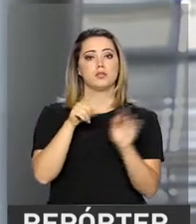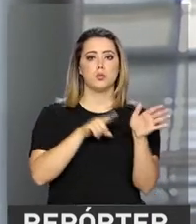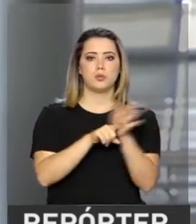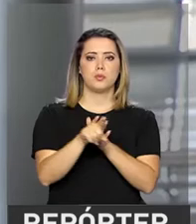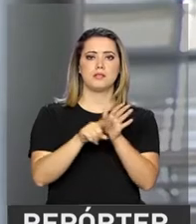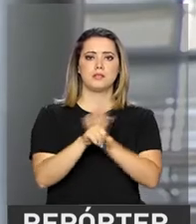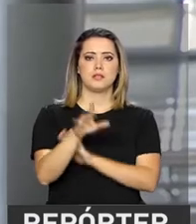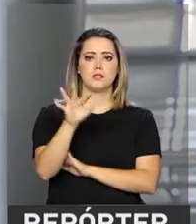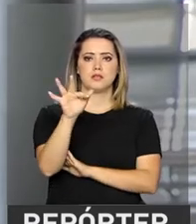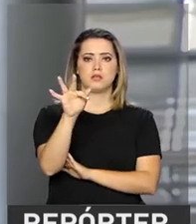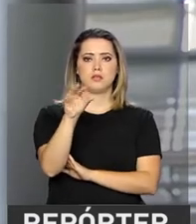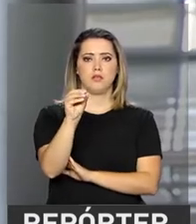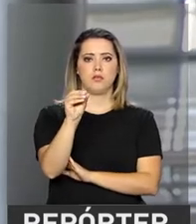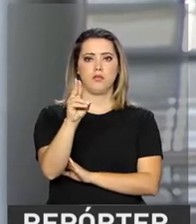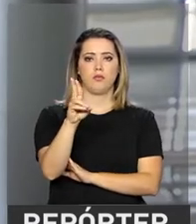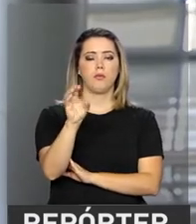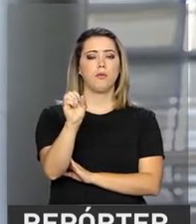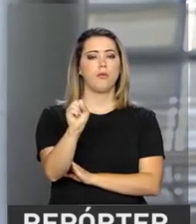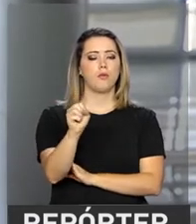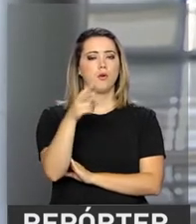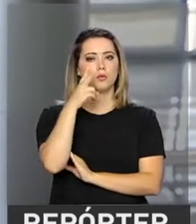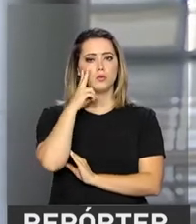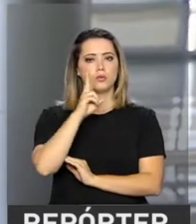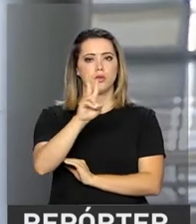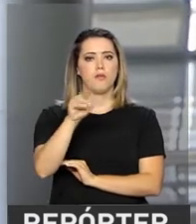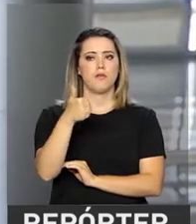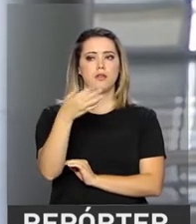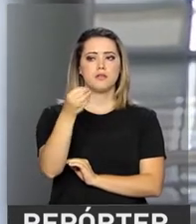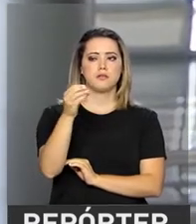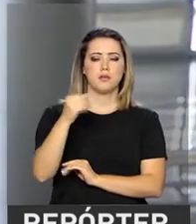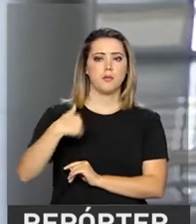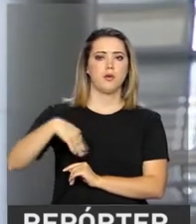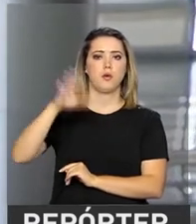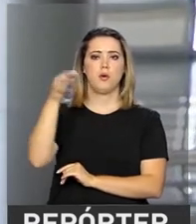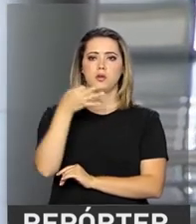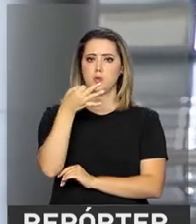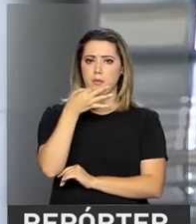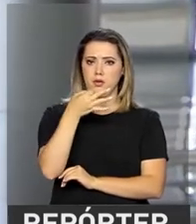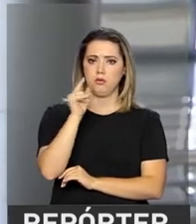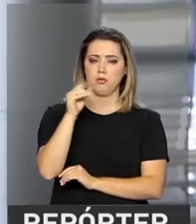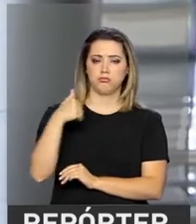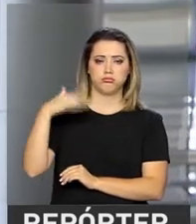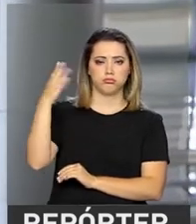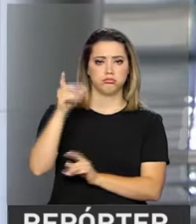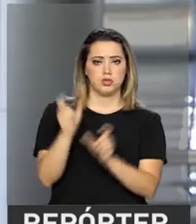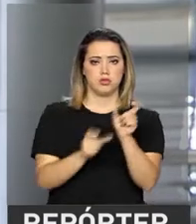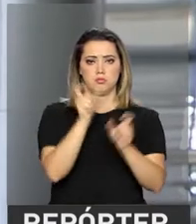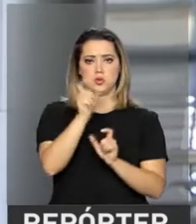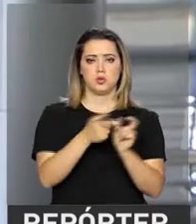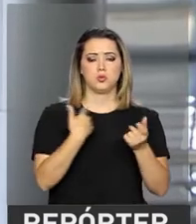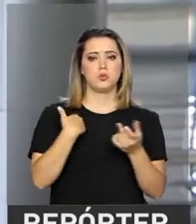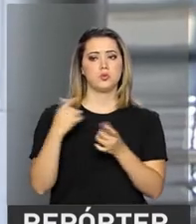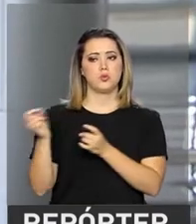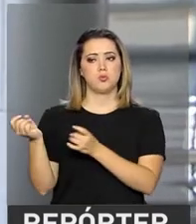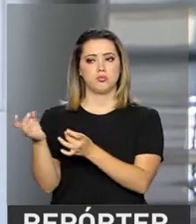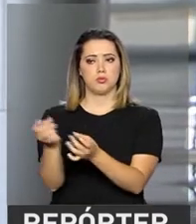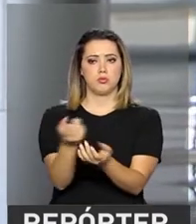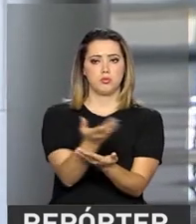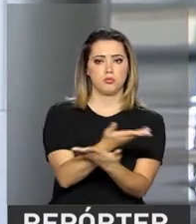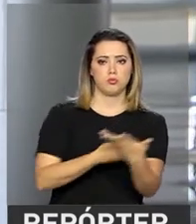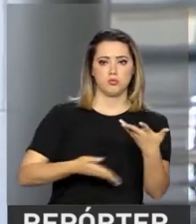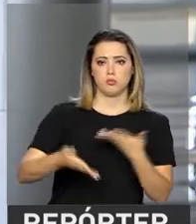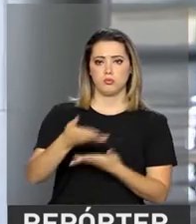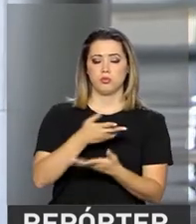que semanalmente ouve as 100 maiores instituições e especialistas do mercado financeiro. E